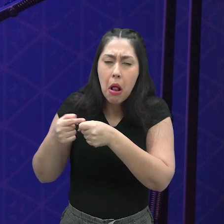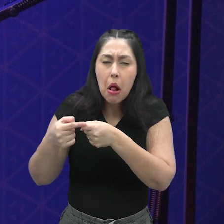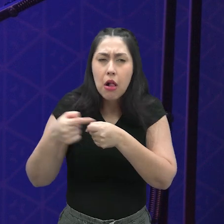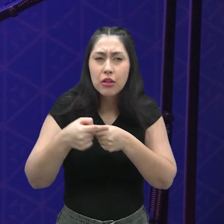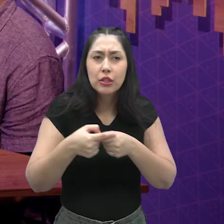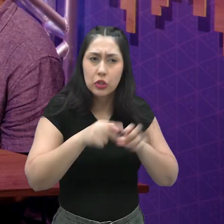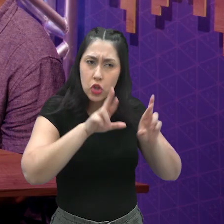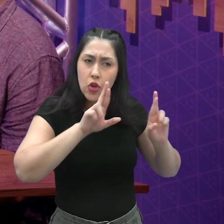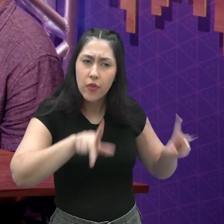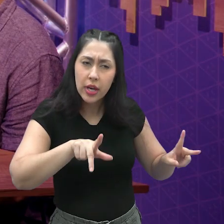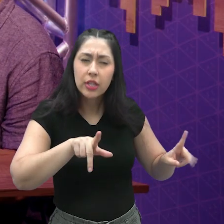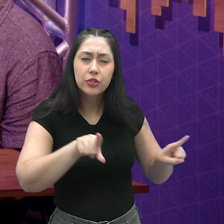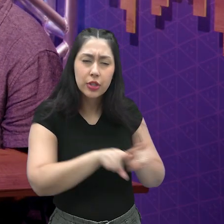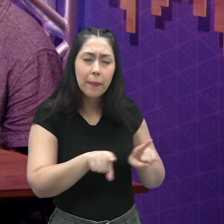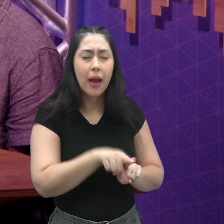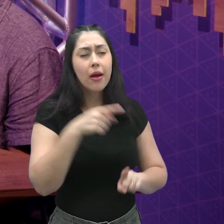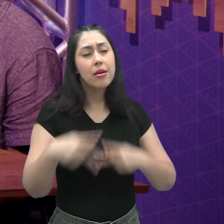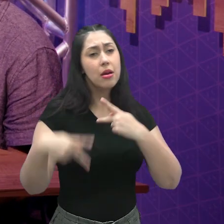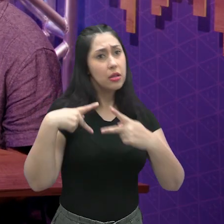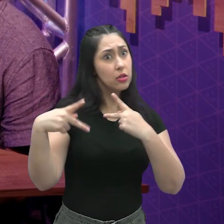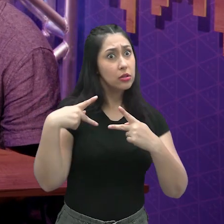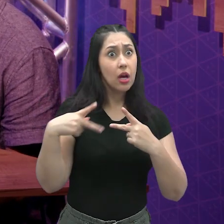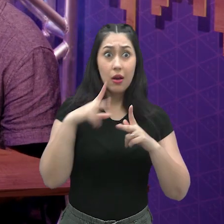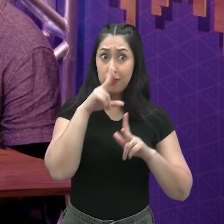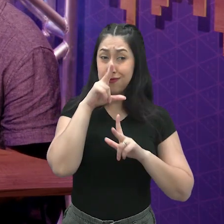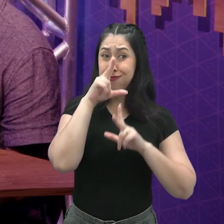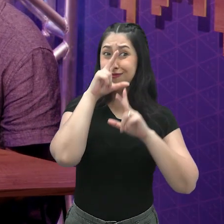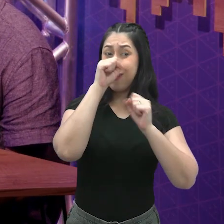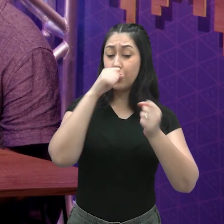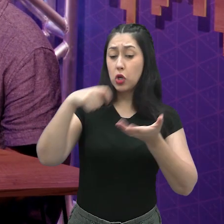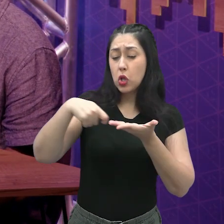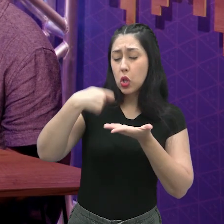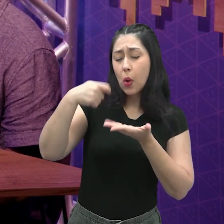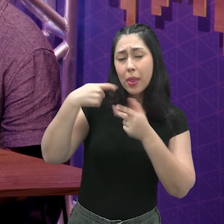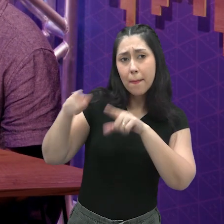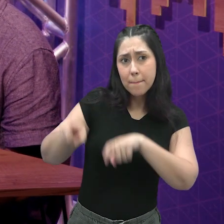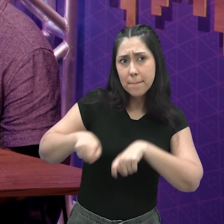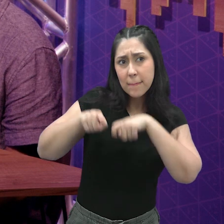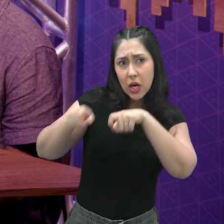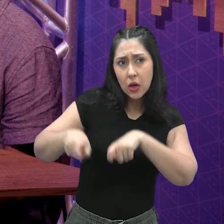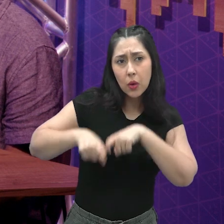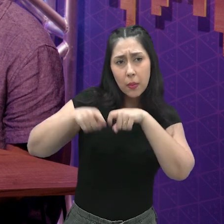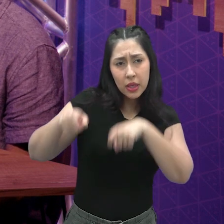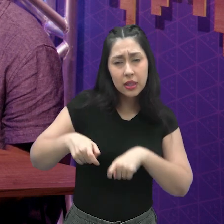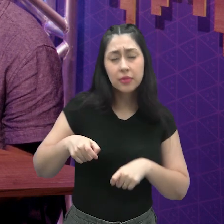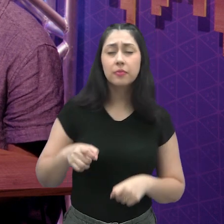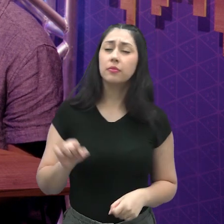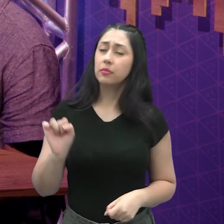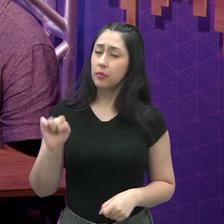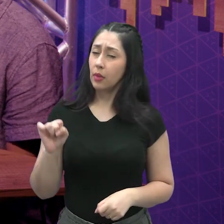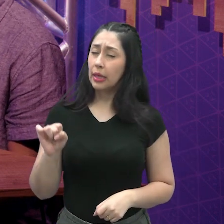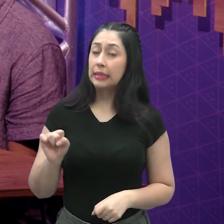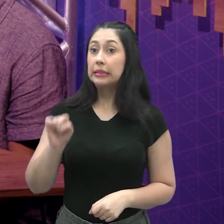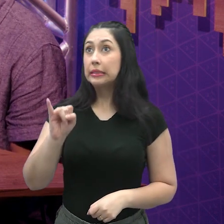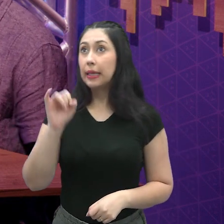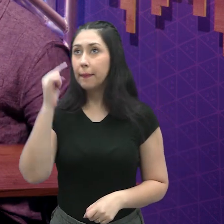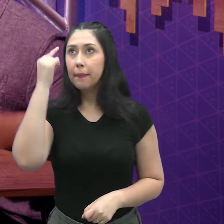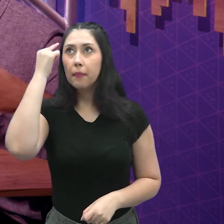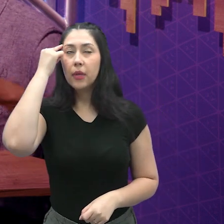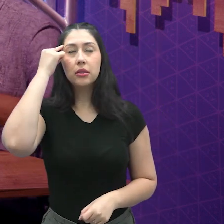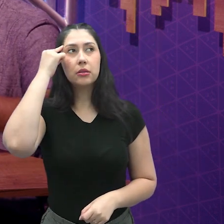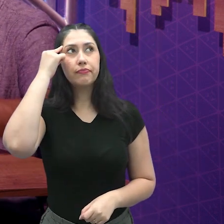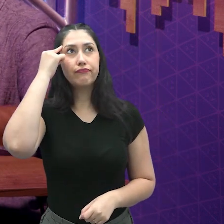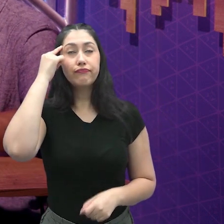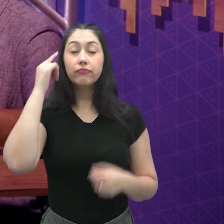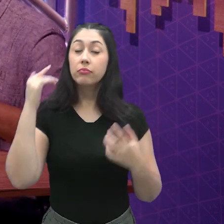do sertão. Do sertão, né? exatamente. Aqui em São José a gente tem forte influência da culinária caipira, né? E se a gente for pensar,